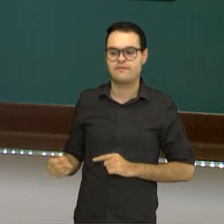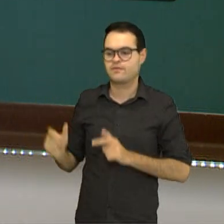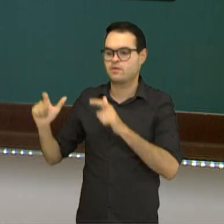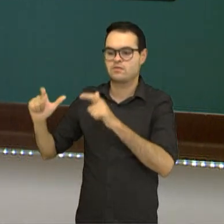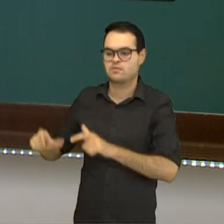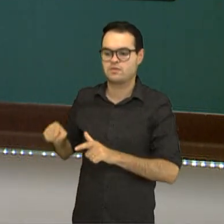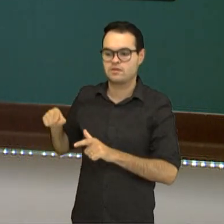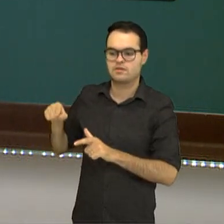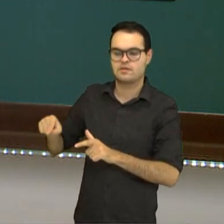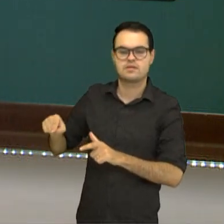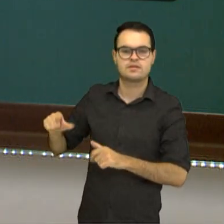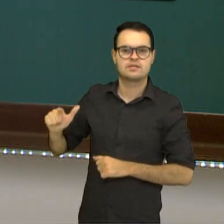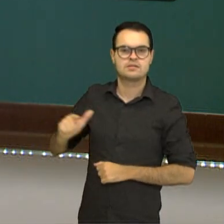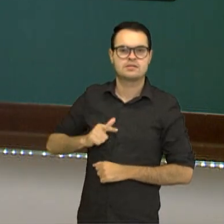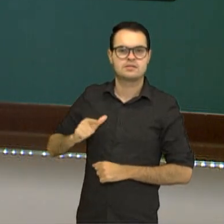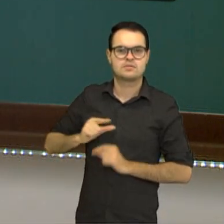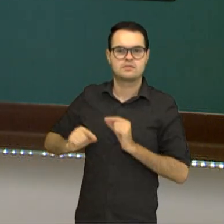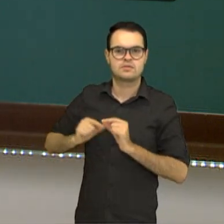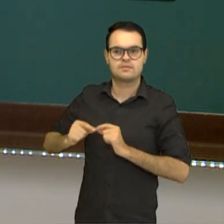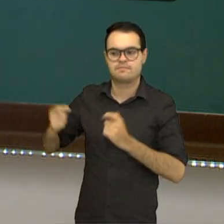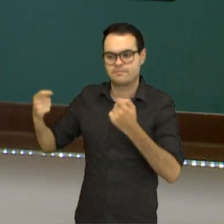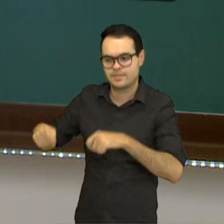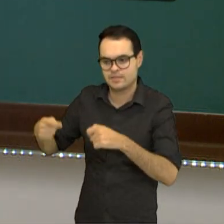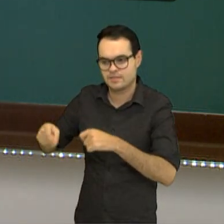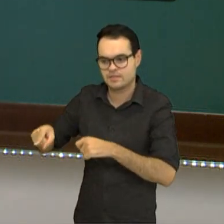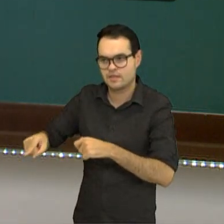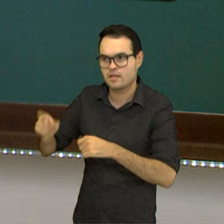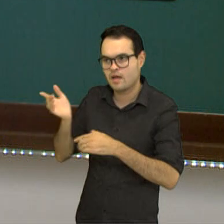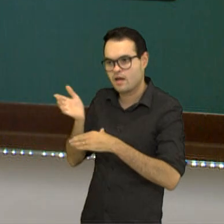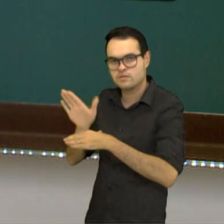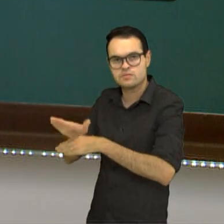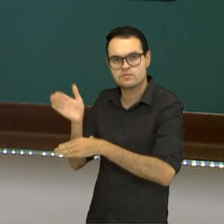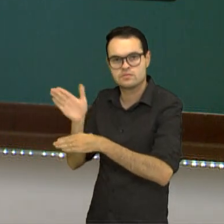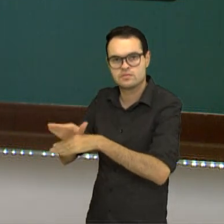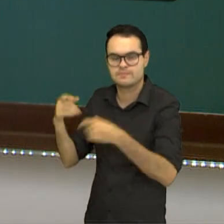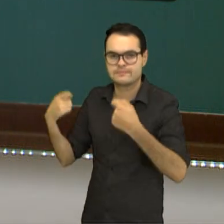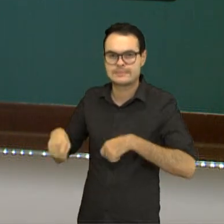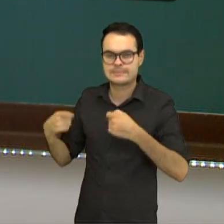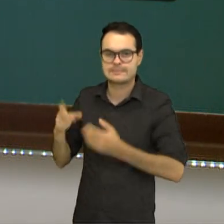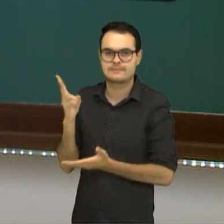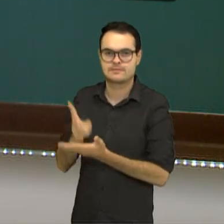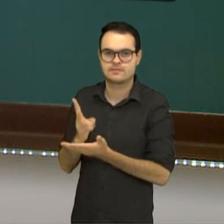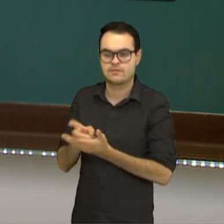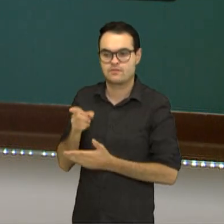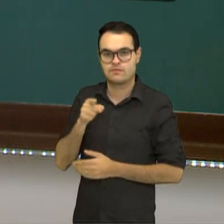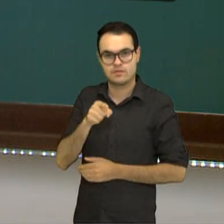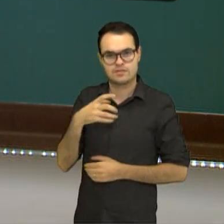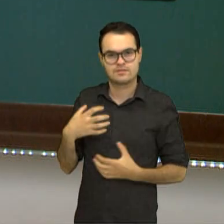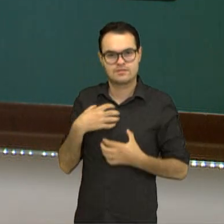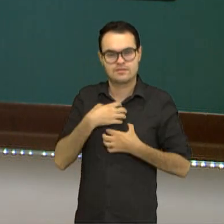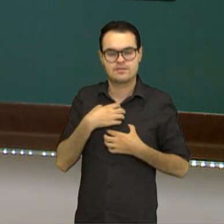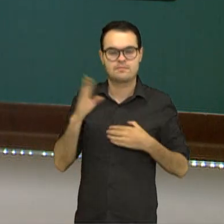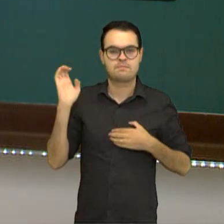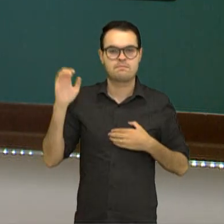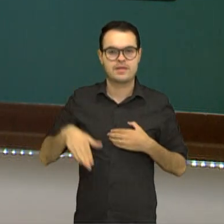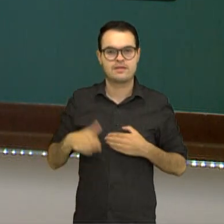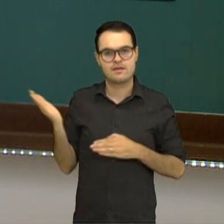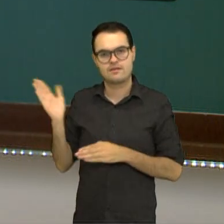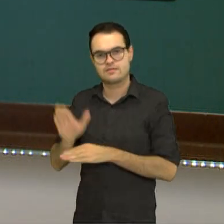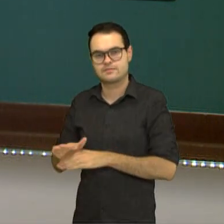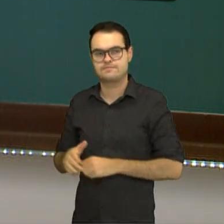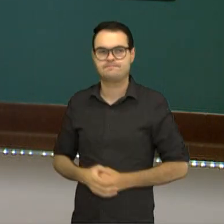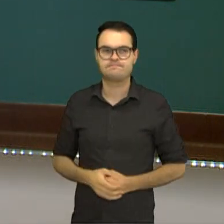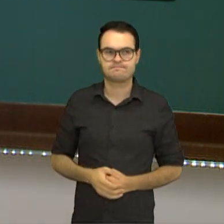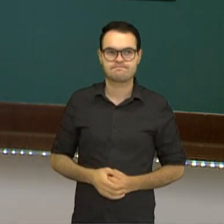lugar para que necessite um pouco de ajuda, ok? E que você se sinta bem em ajudá-la. What